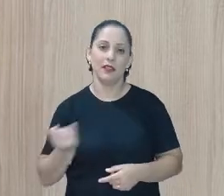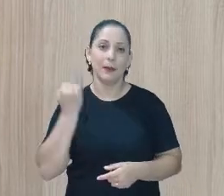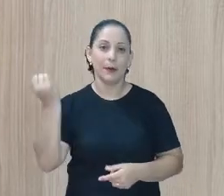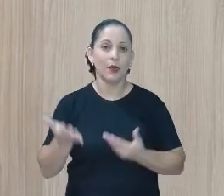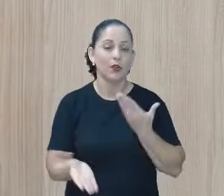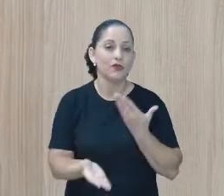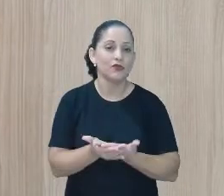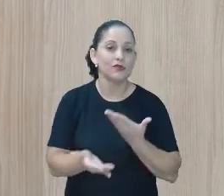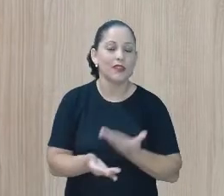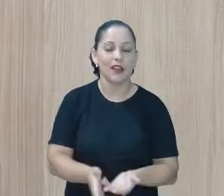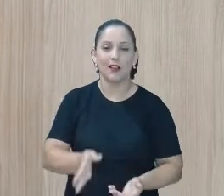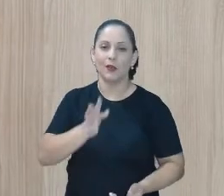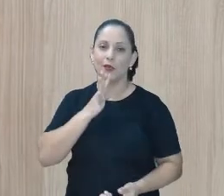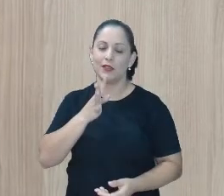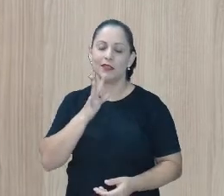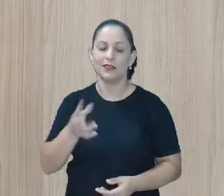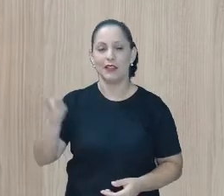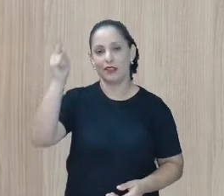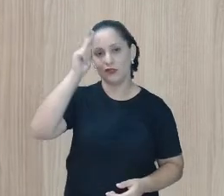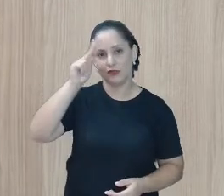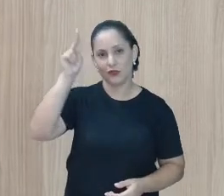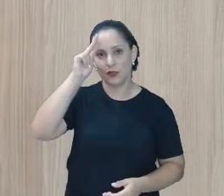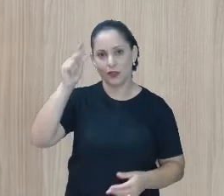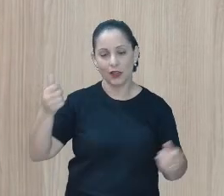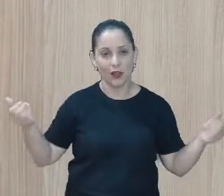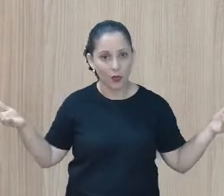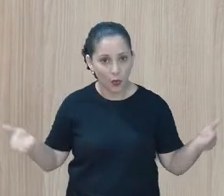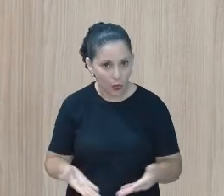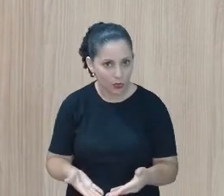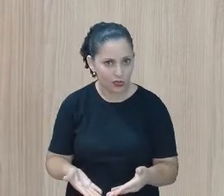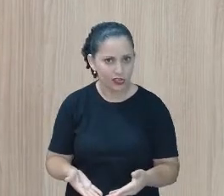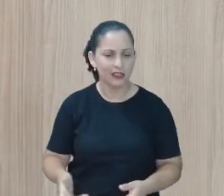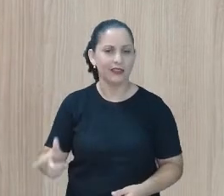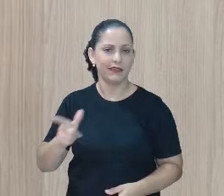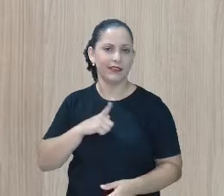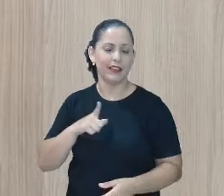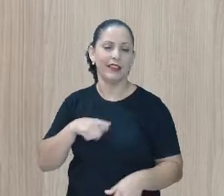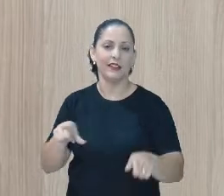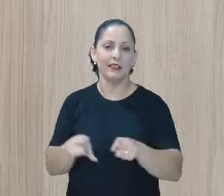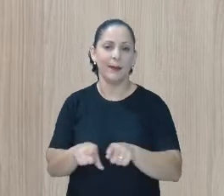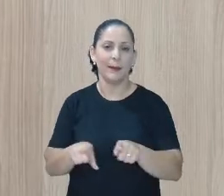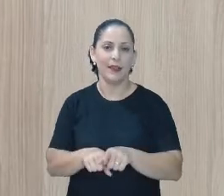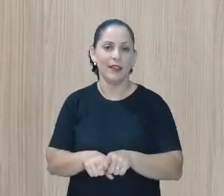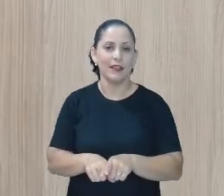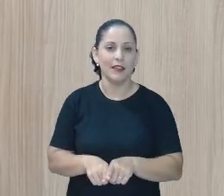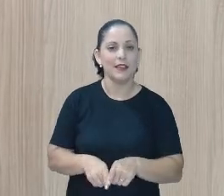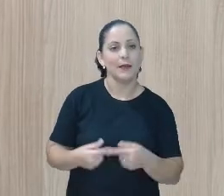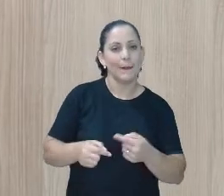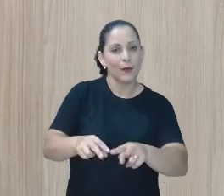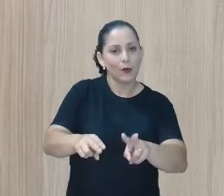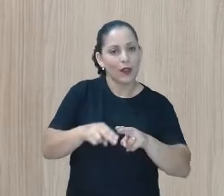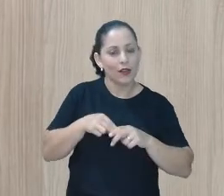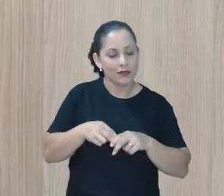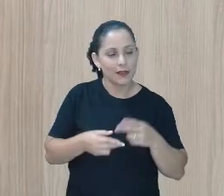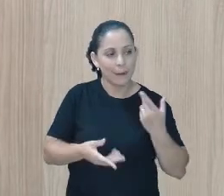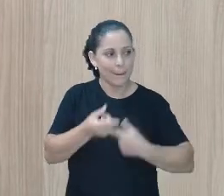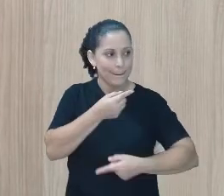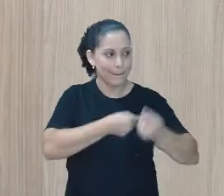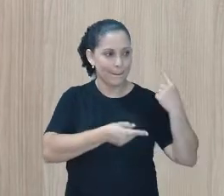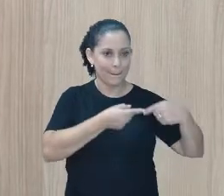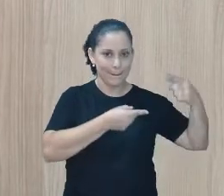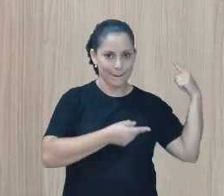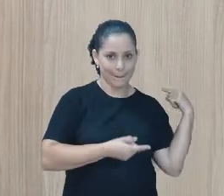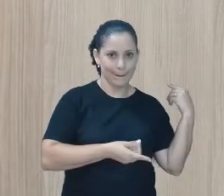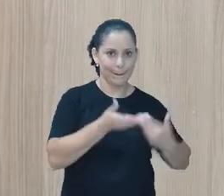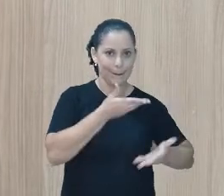estudar história. Tudo que a gente vive hoje também tem repercussão pelo nosso passado, né, gente? A história, ela faz